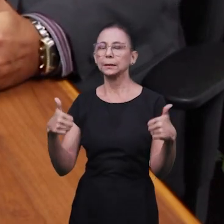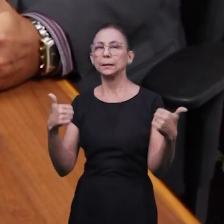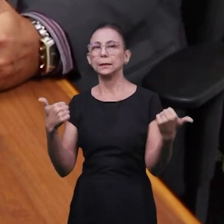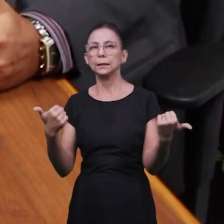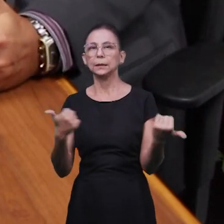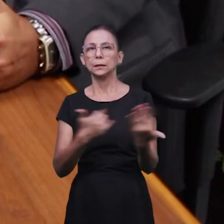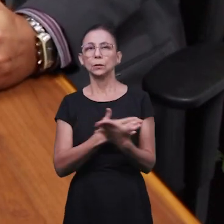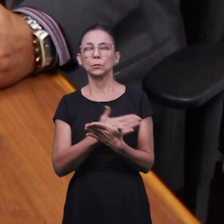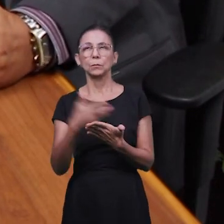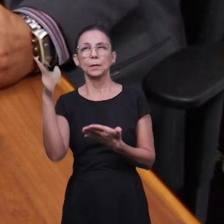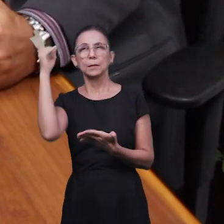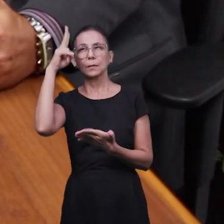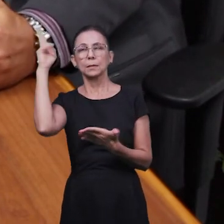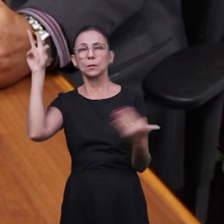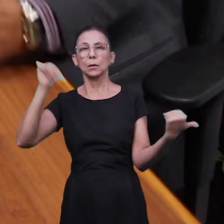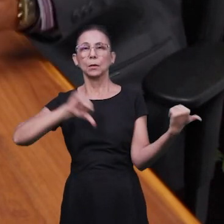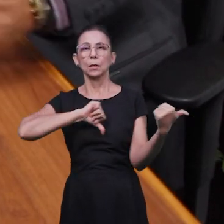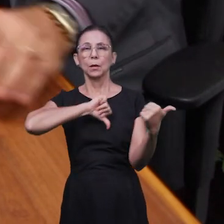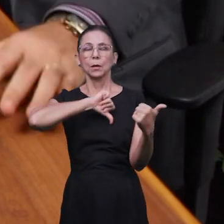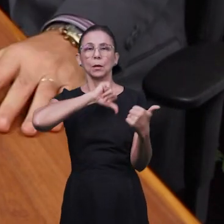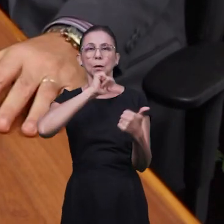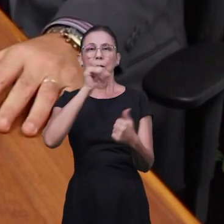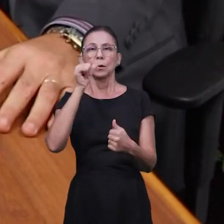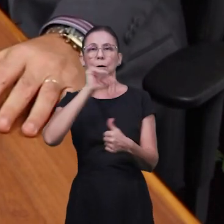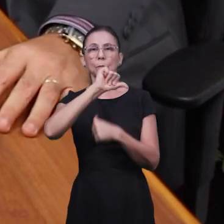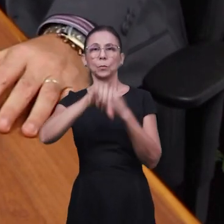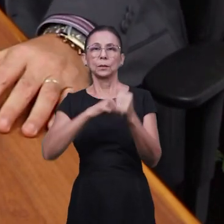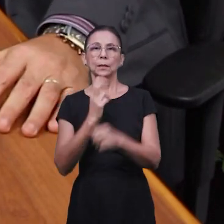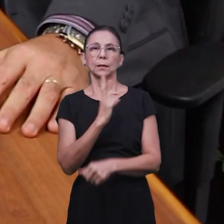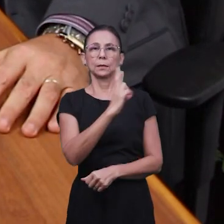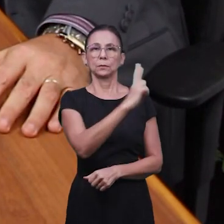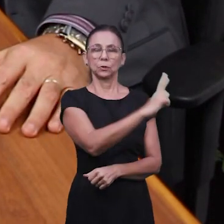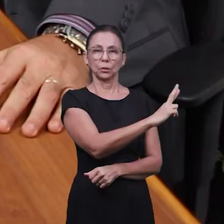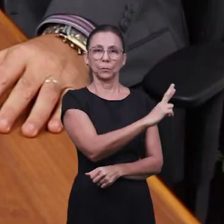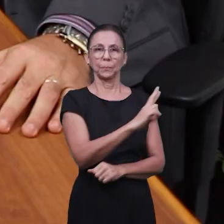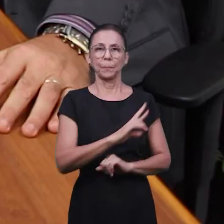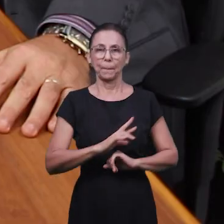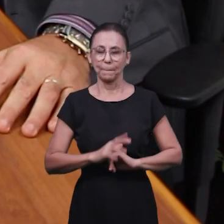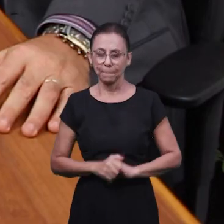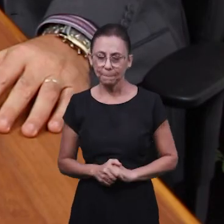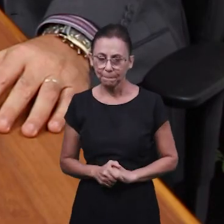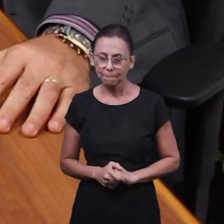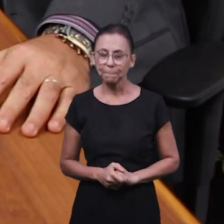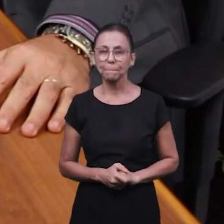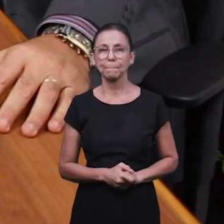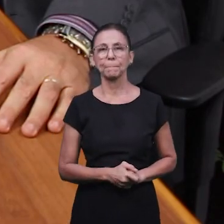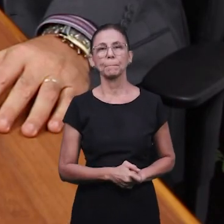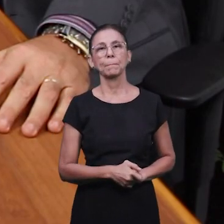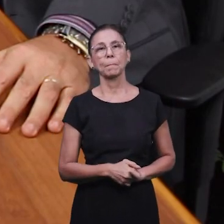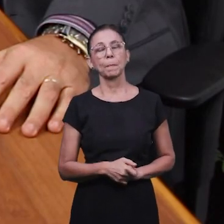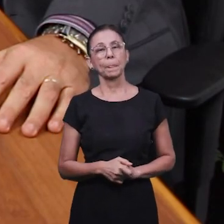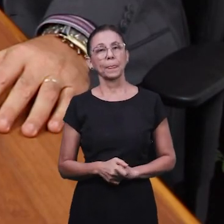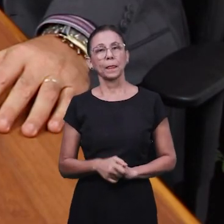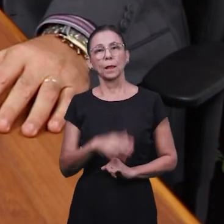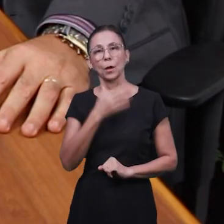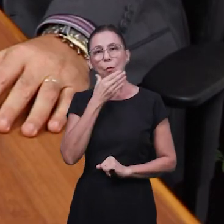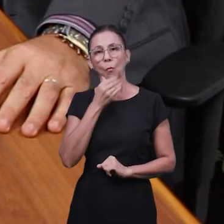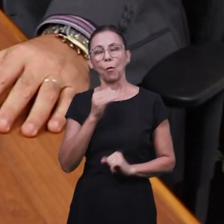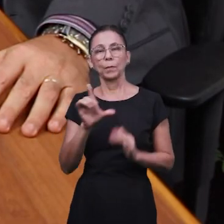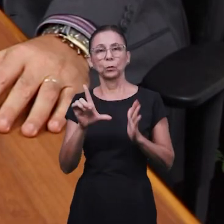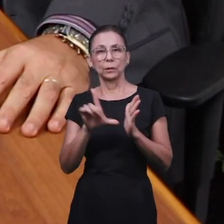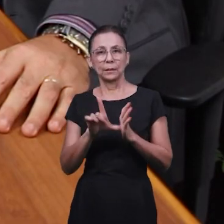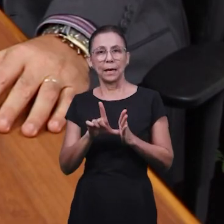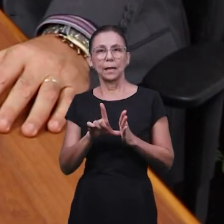mudança nesse contexto histórico da vida da igreja. Fala um pouquinho sobre isso. Isso. Veja bem, Lutero era um líder religioso,